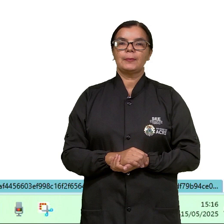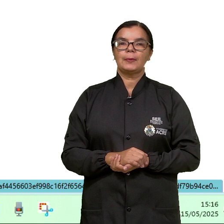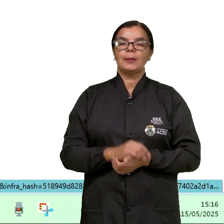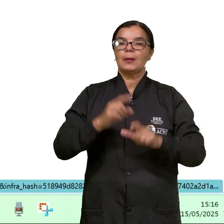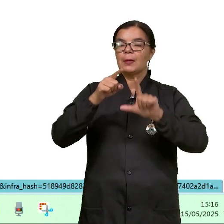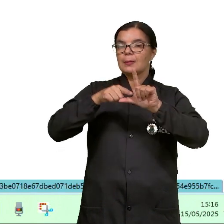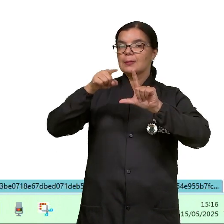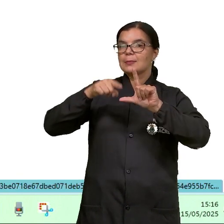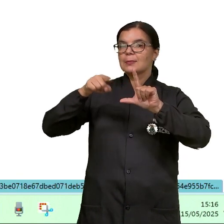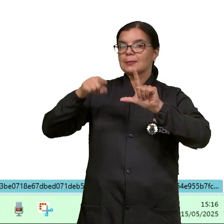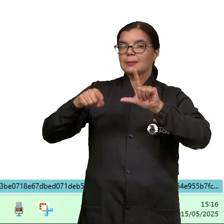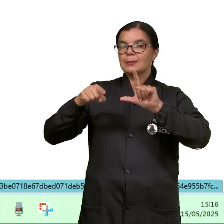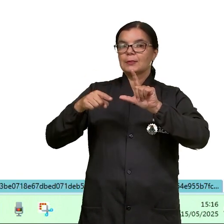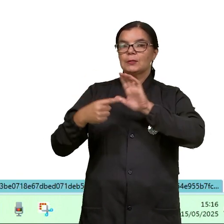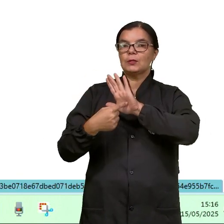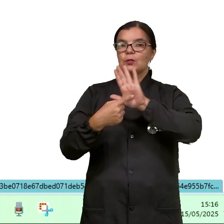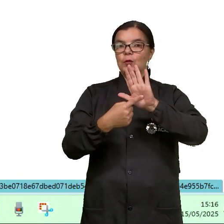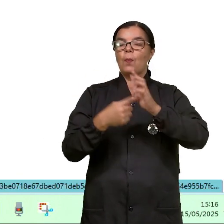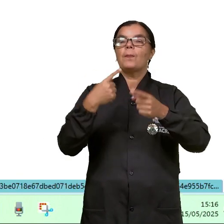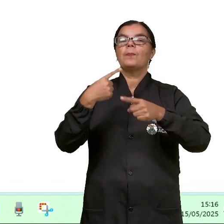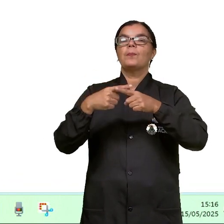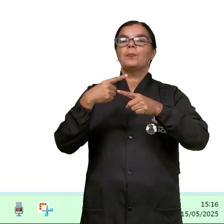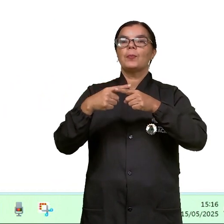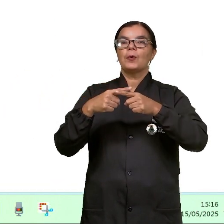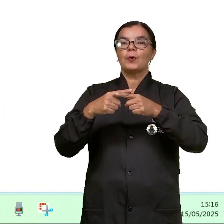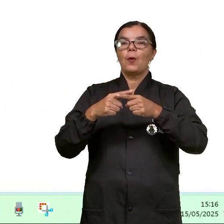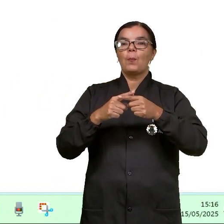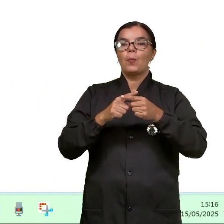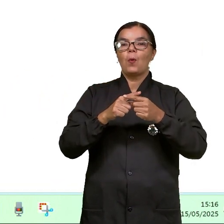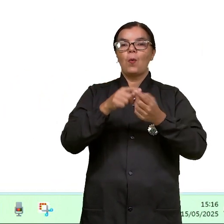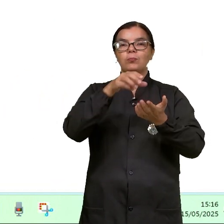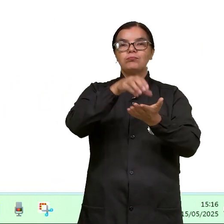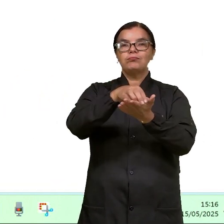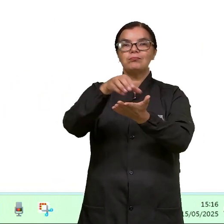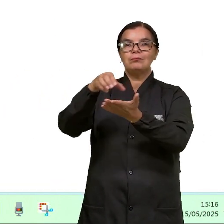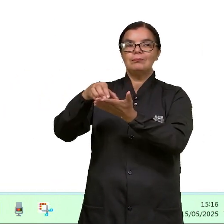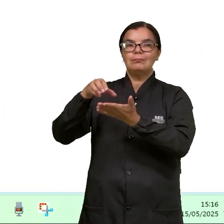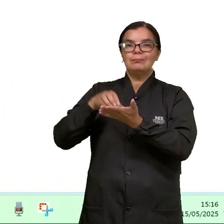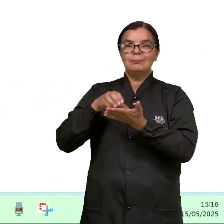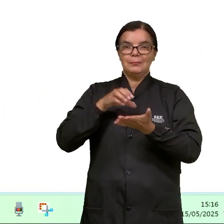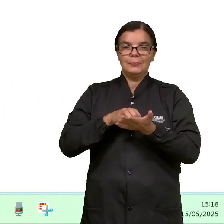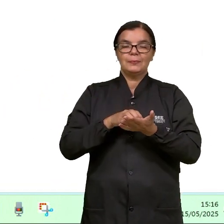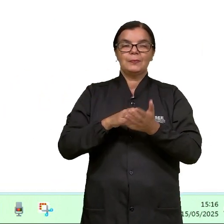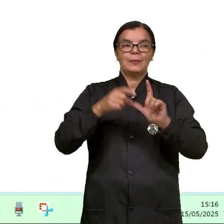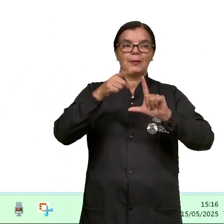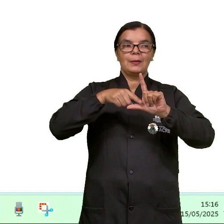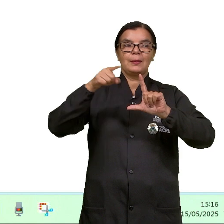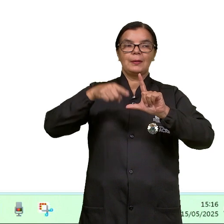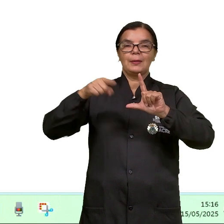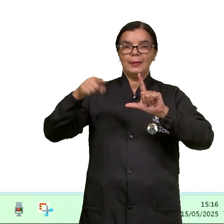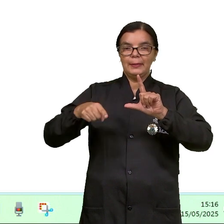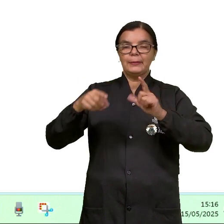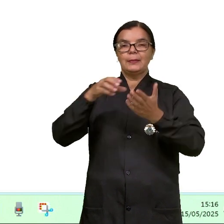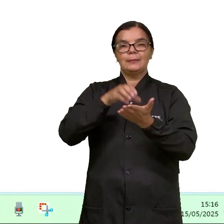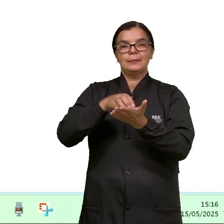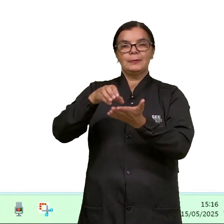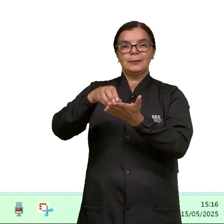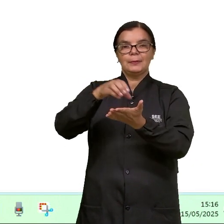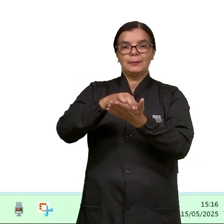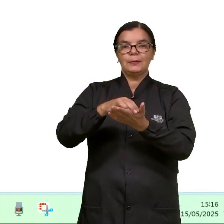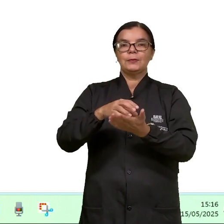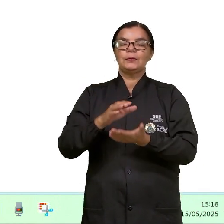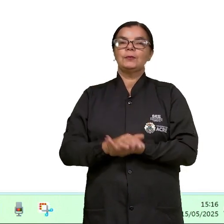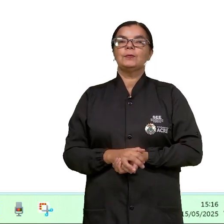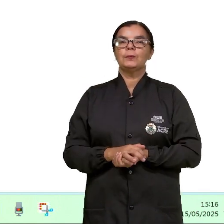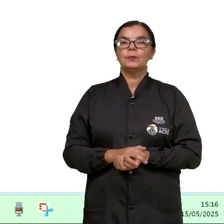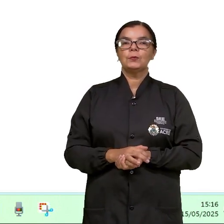Estatística aqui do lado, ó. Eu posso colocar aqui, ó, estatística por quê? Por unidade. Ele vai dar aqui, ó, estatísticas da unidade. Então eu vou pegar aqui um